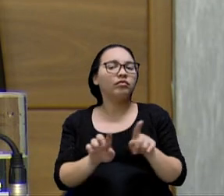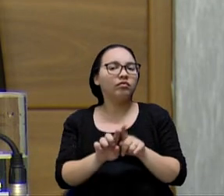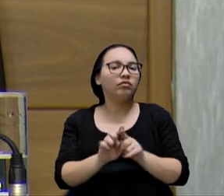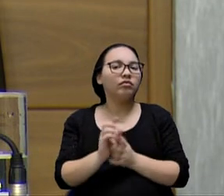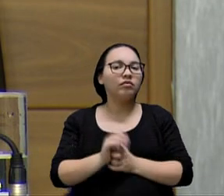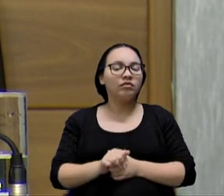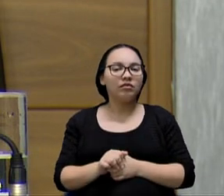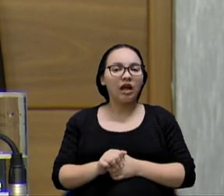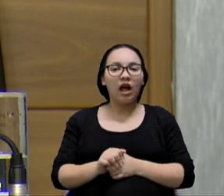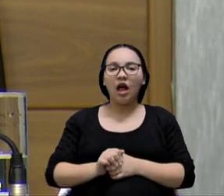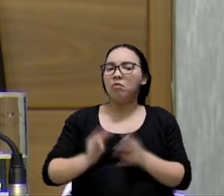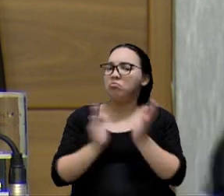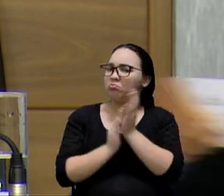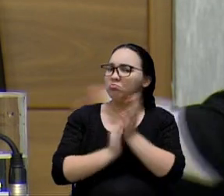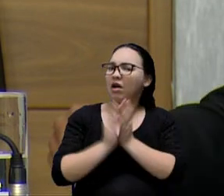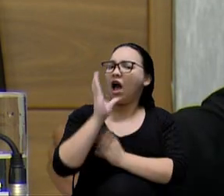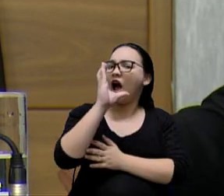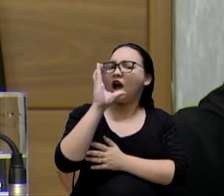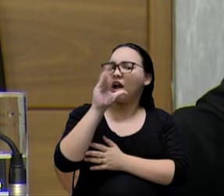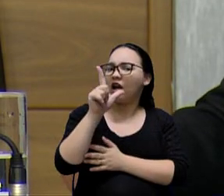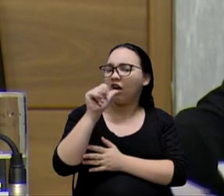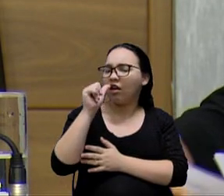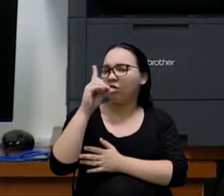Cláudia, Calil, Isabela e Rafael.